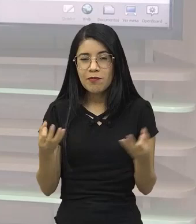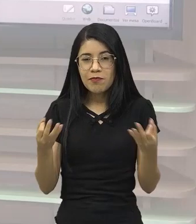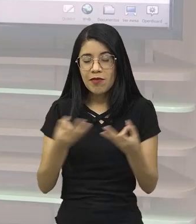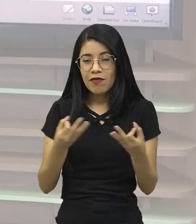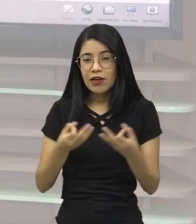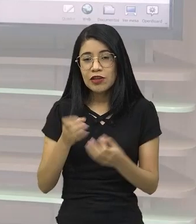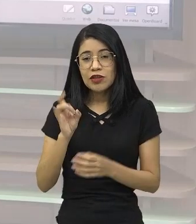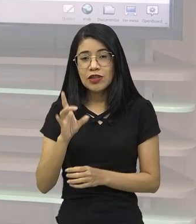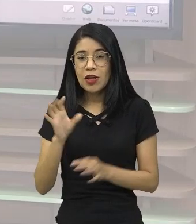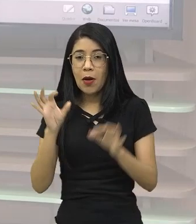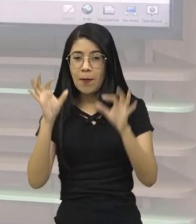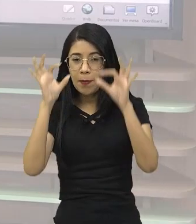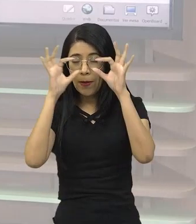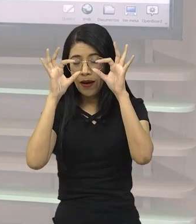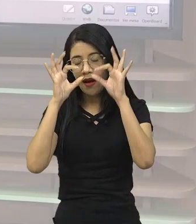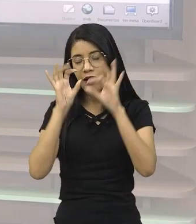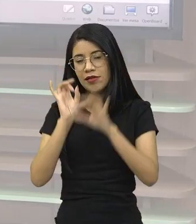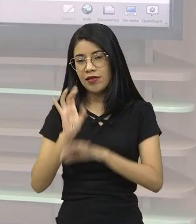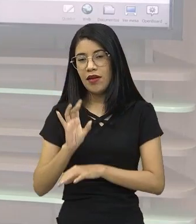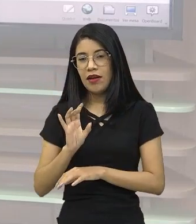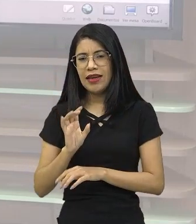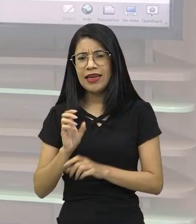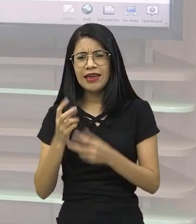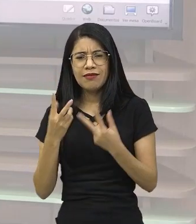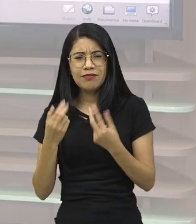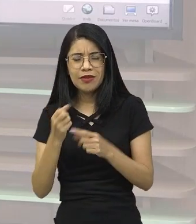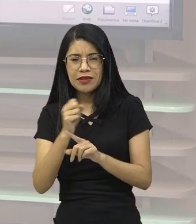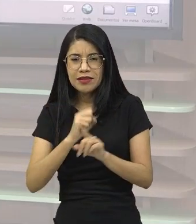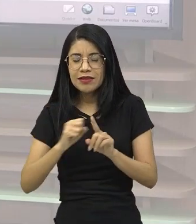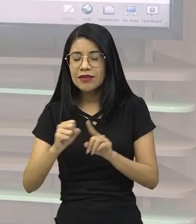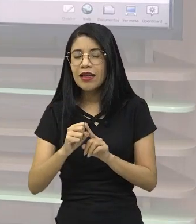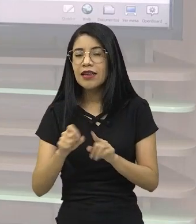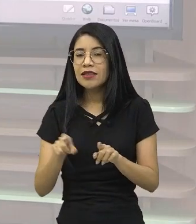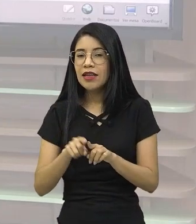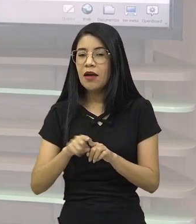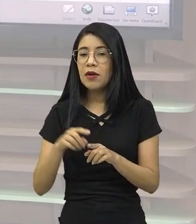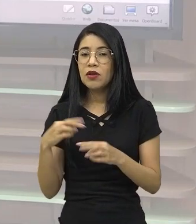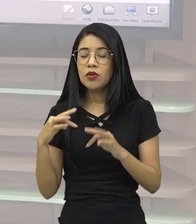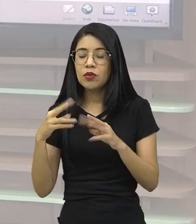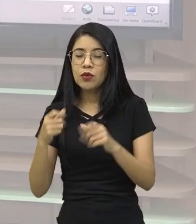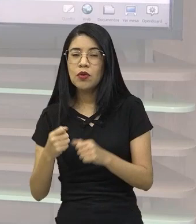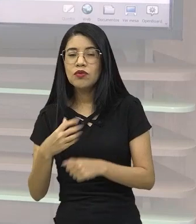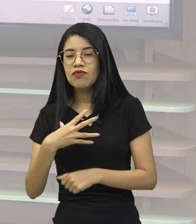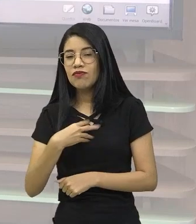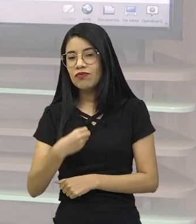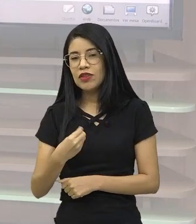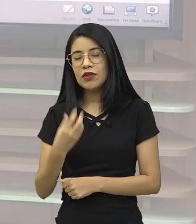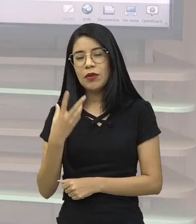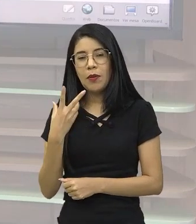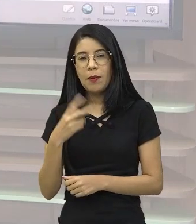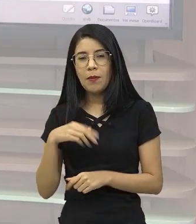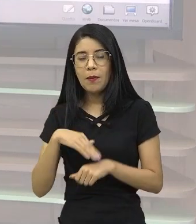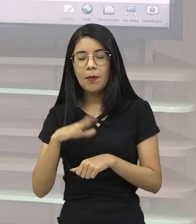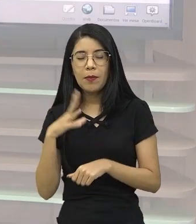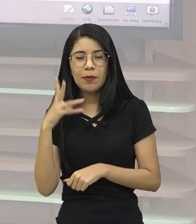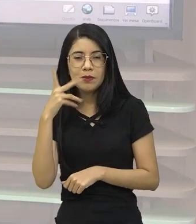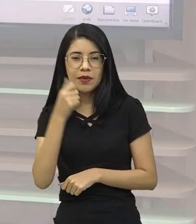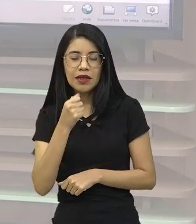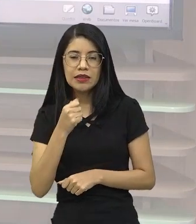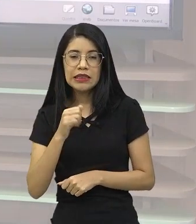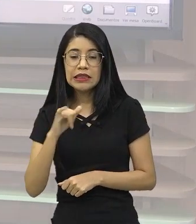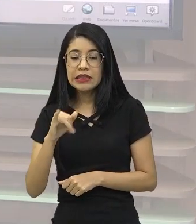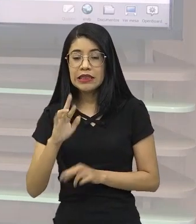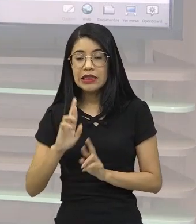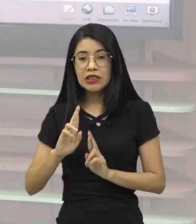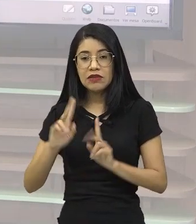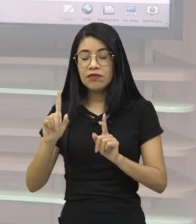Mas não é assim a sociedade. As mães todas acham, né, que seus filhos são os mais lindos do mundo. E ninguém que diga o contrário, né?